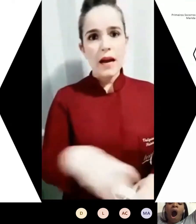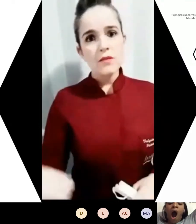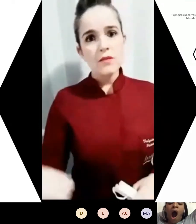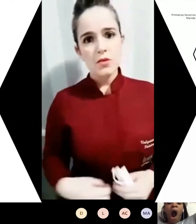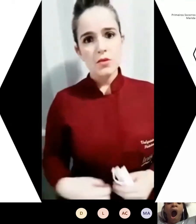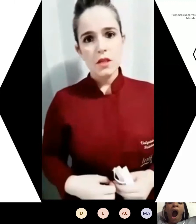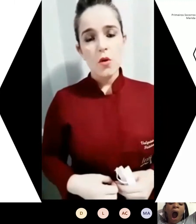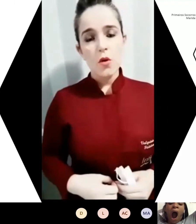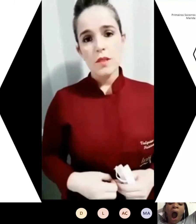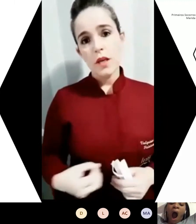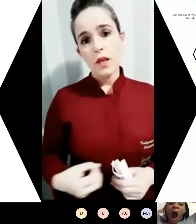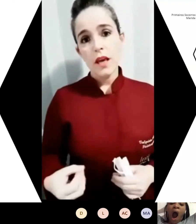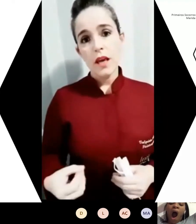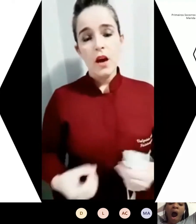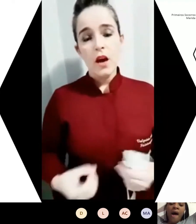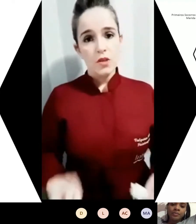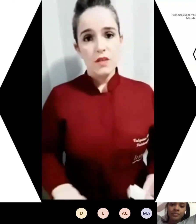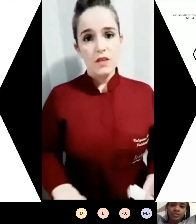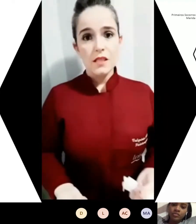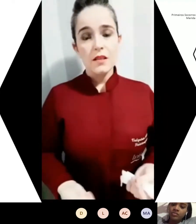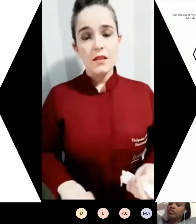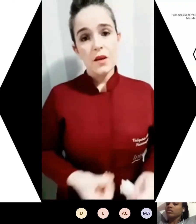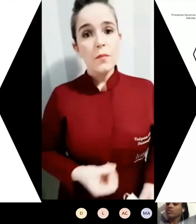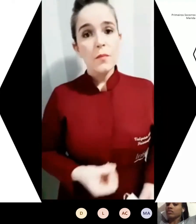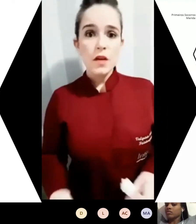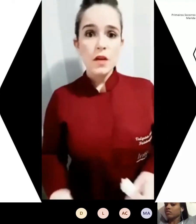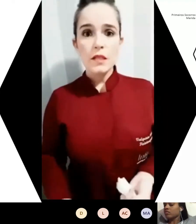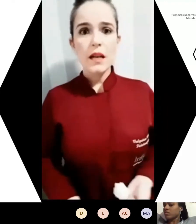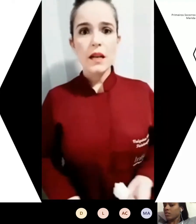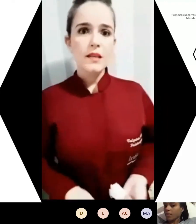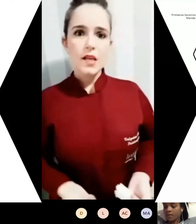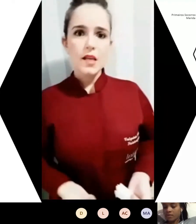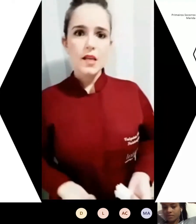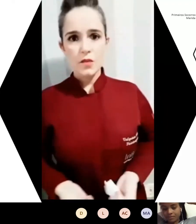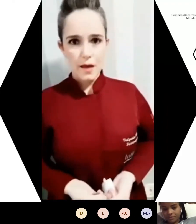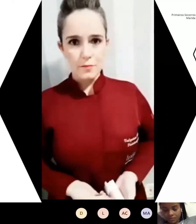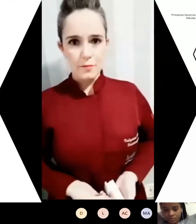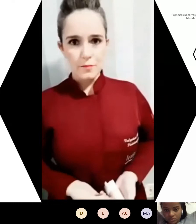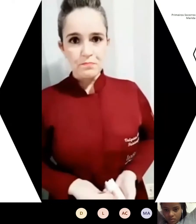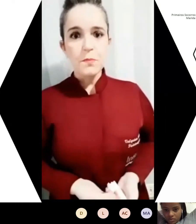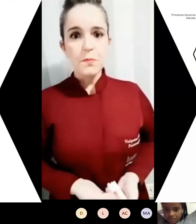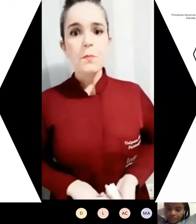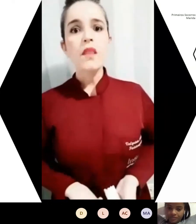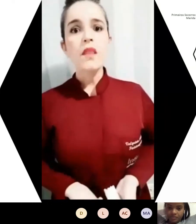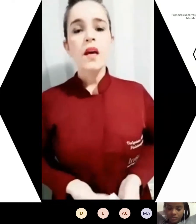lugar separado das outras roupas, porque, como eu estava dizendo, essa roupa pode estar contaminada e a gente não sabe.